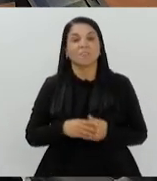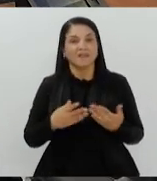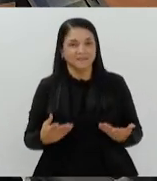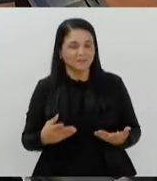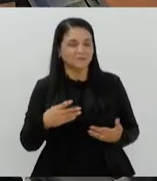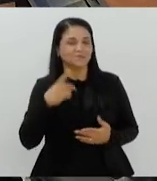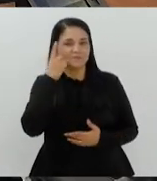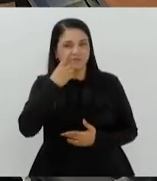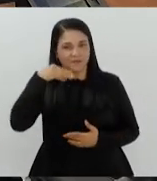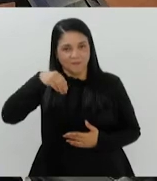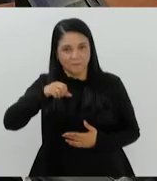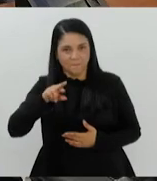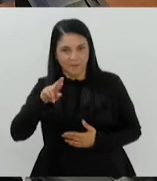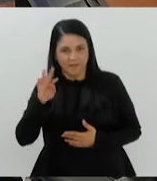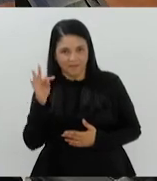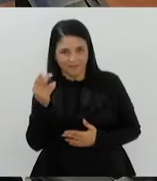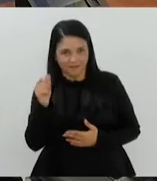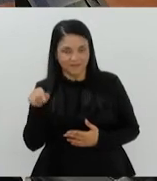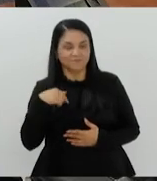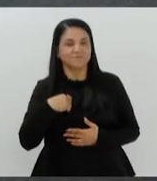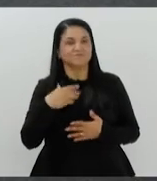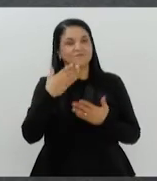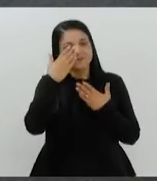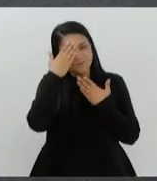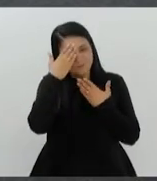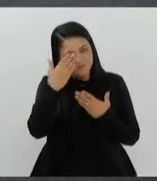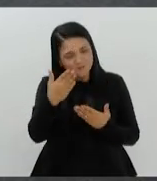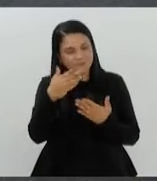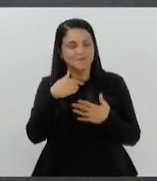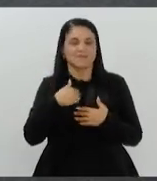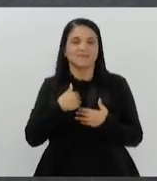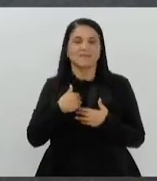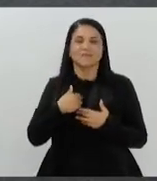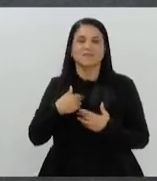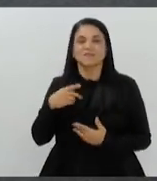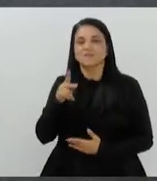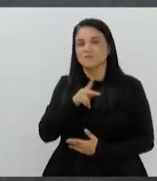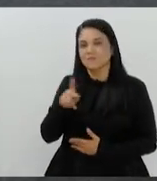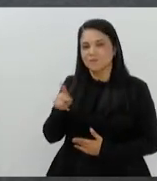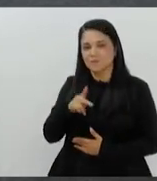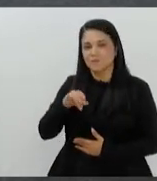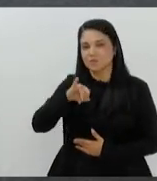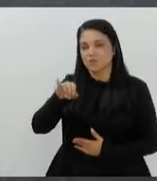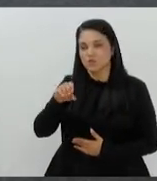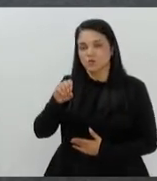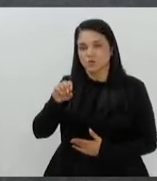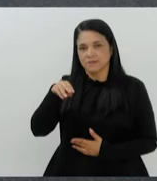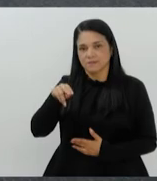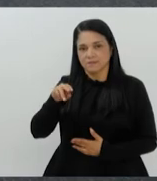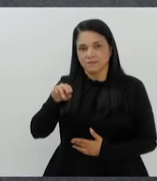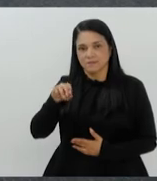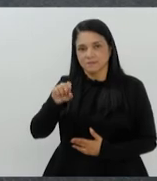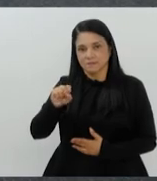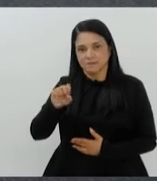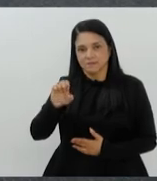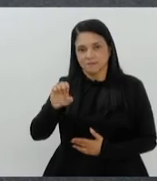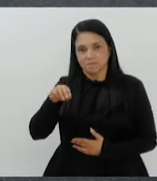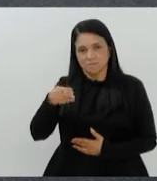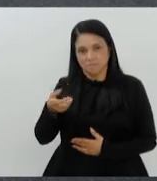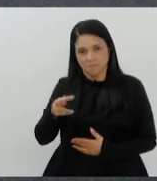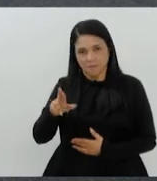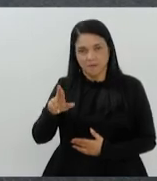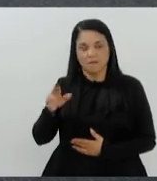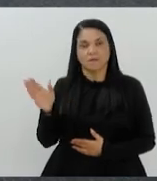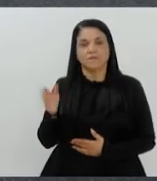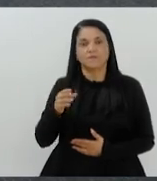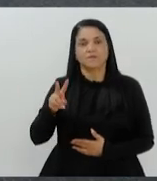em primeiro lugar, saudar aqui os autores, professor Josemar e deputado Vinícius Cozzolino. Também seguir aqui